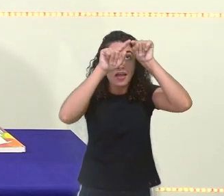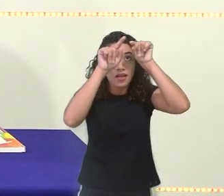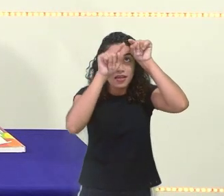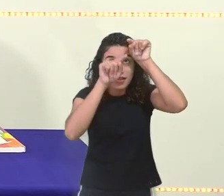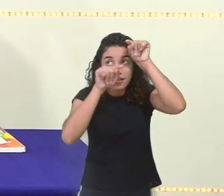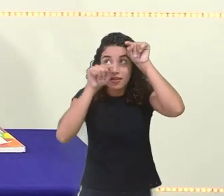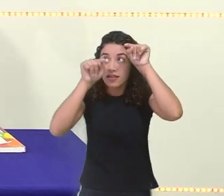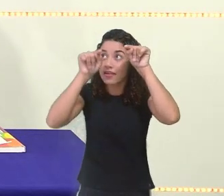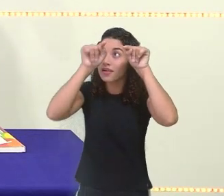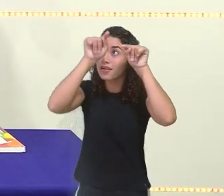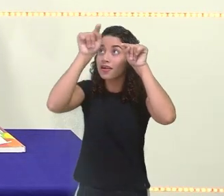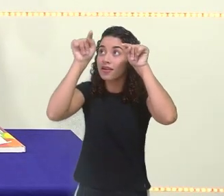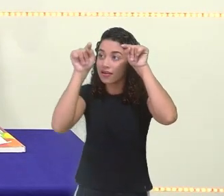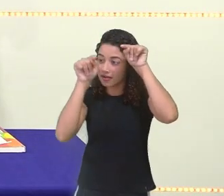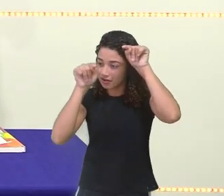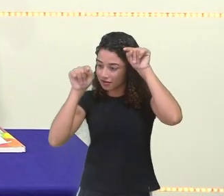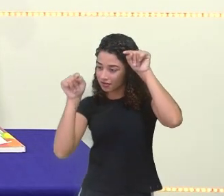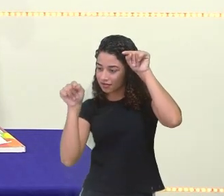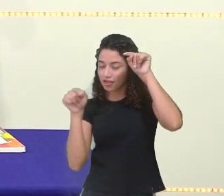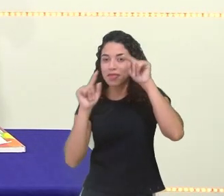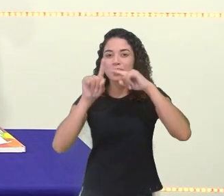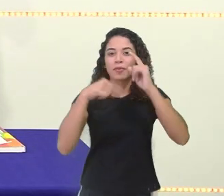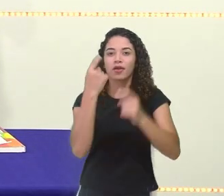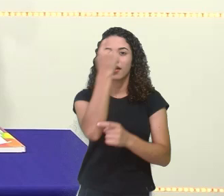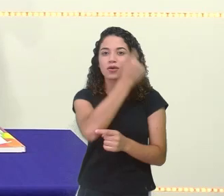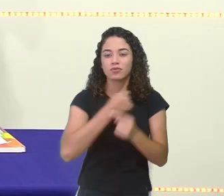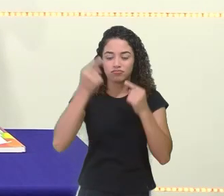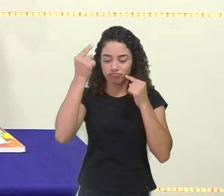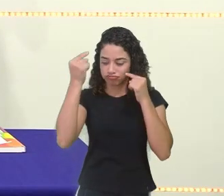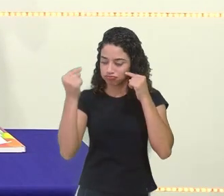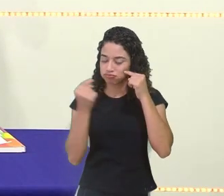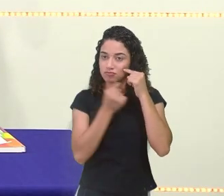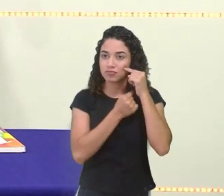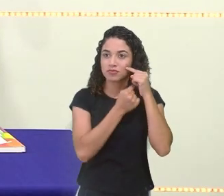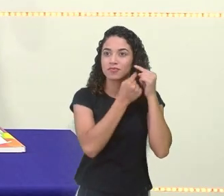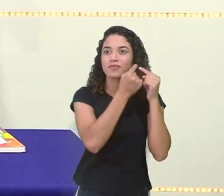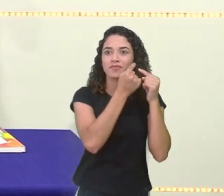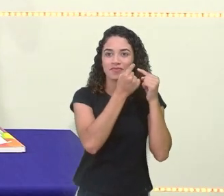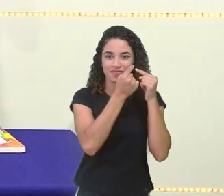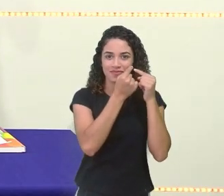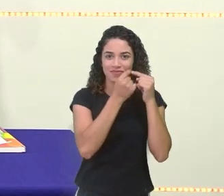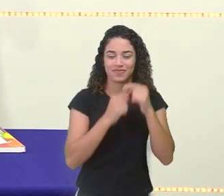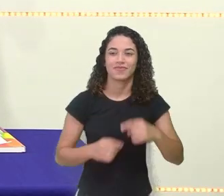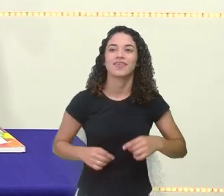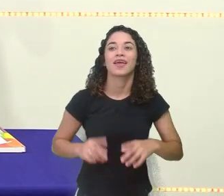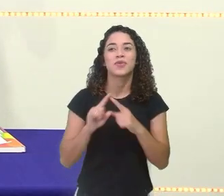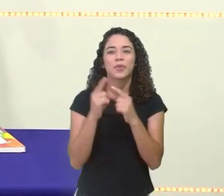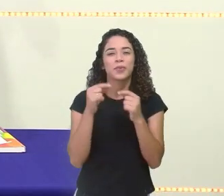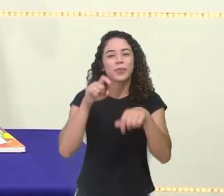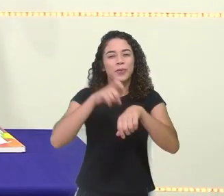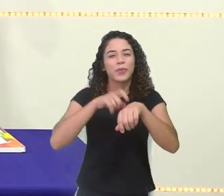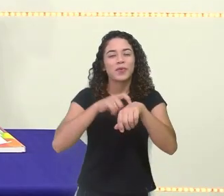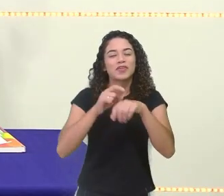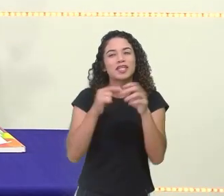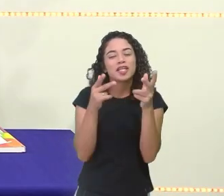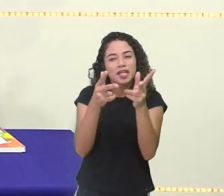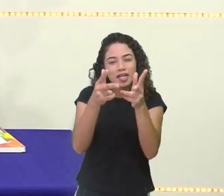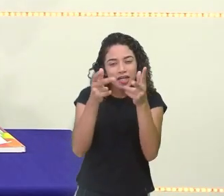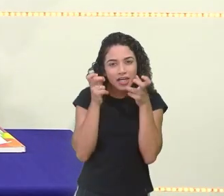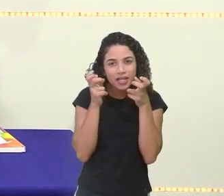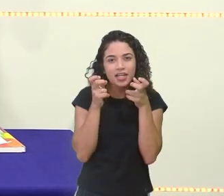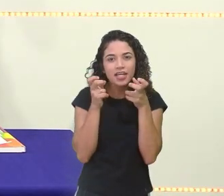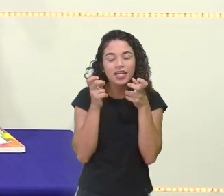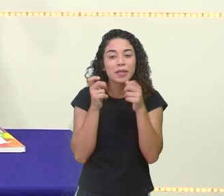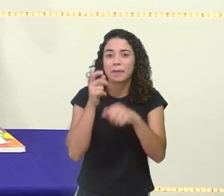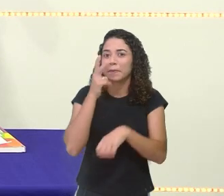orelhinha, tá? Formando o rostinho do cãozinho. Bem interessante. Quando você olha, aquela mesma leitura que eu